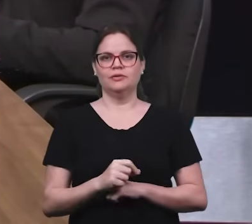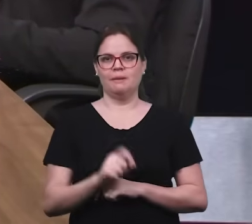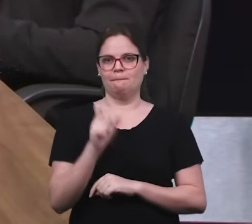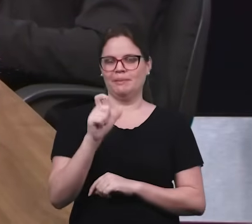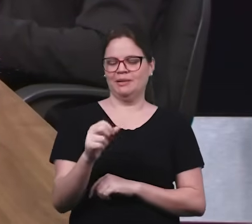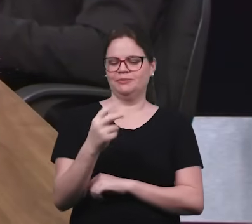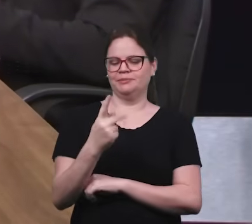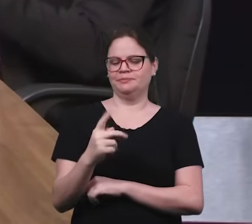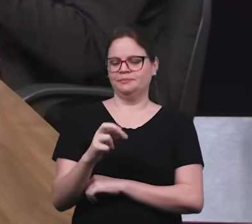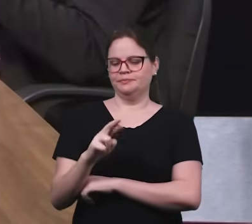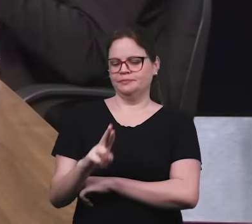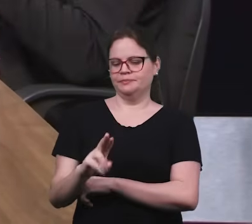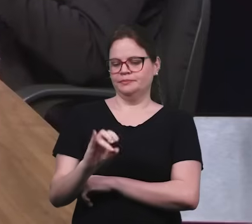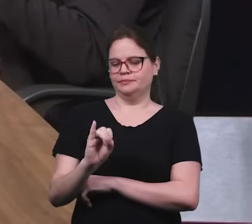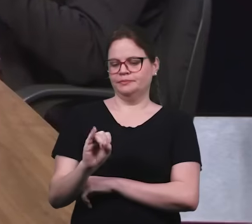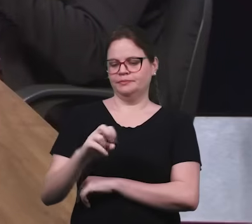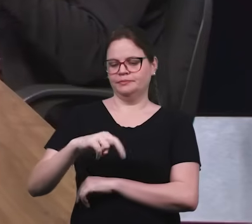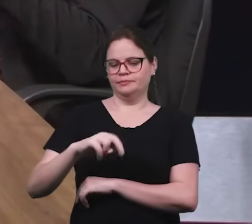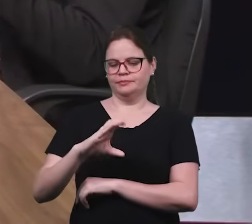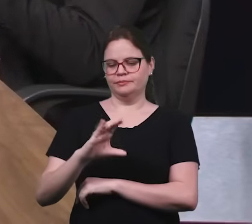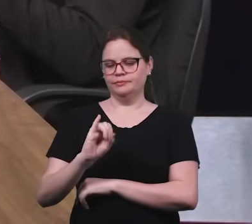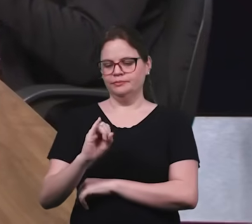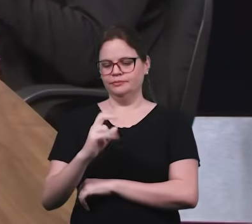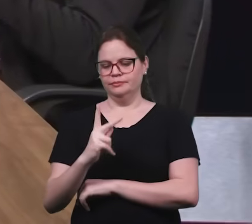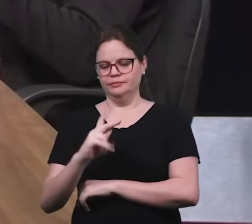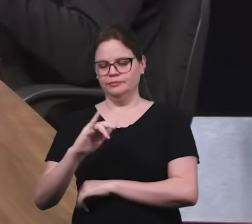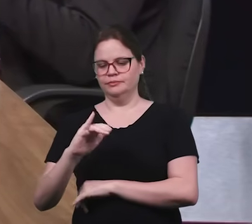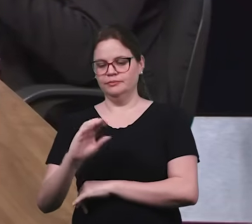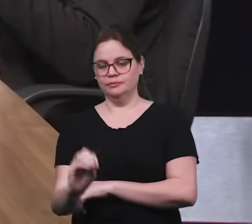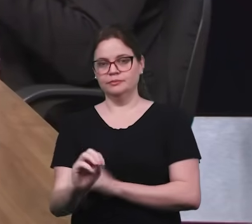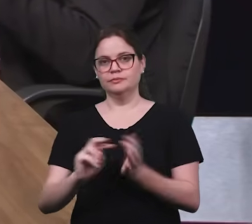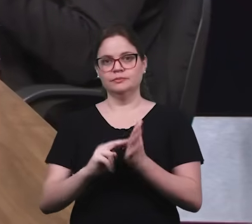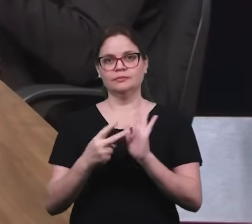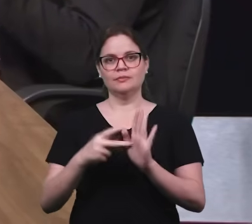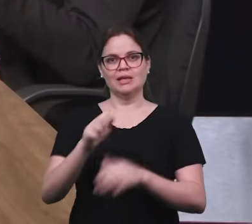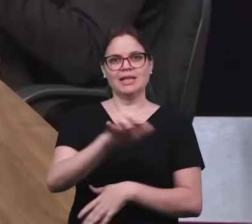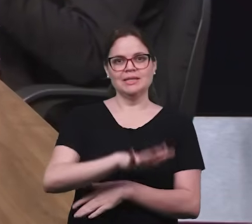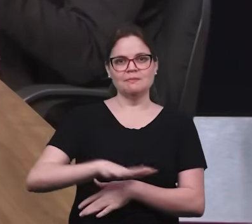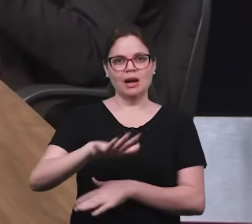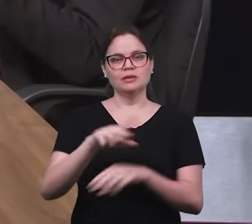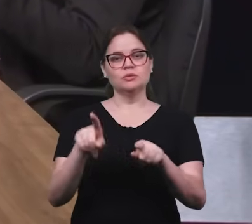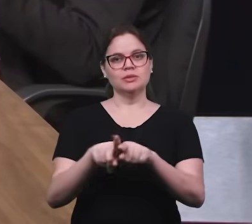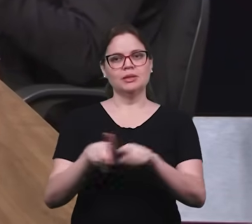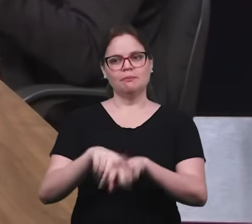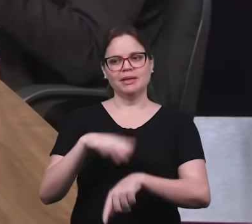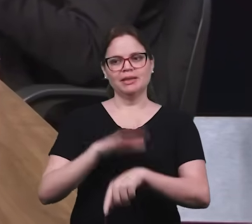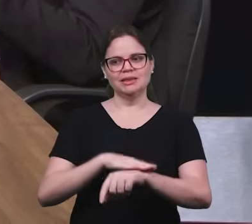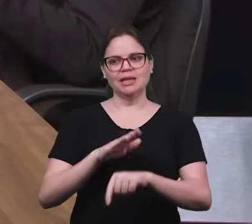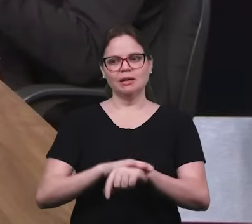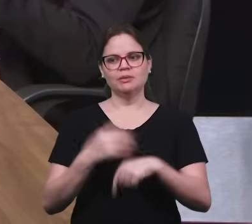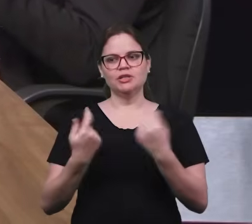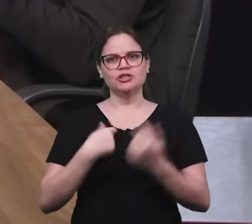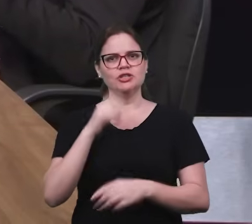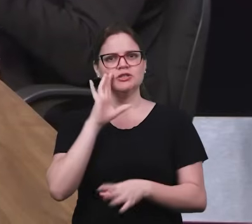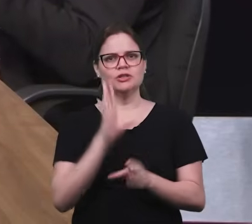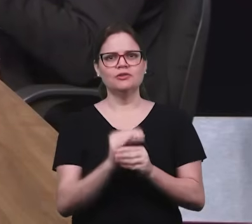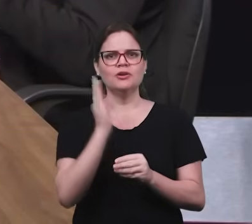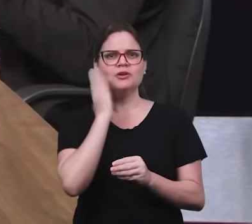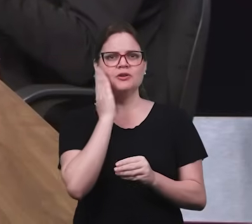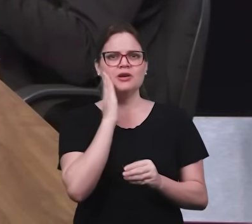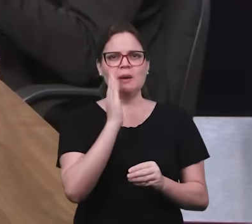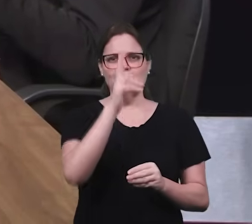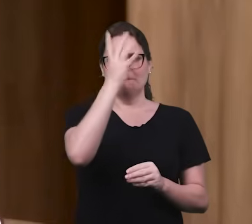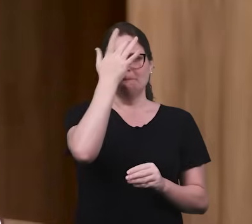princípio, né, que ela vai designar tanto essa questão do espaço, do tempo. A gente vê a ciência percorrendo pelo tempo, né? Isaac